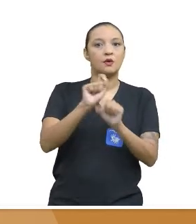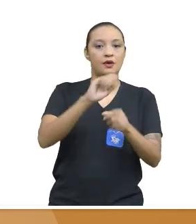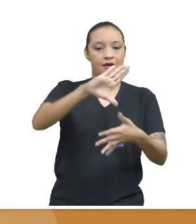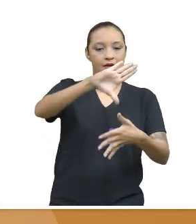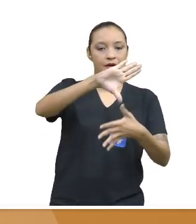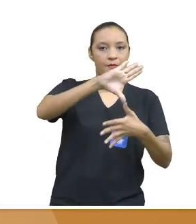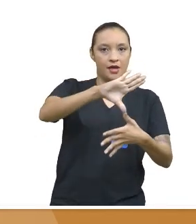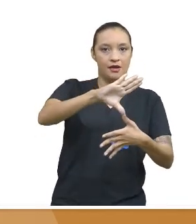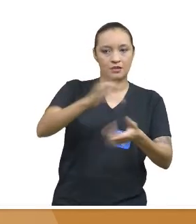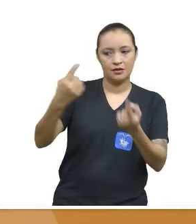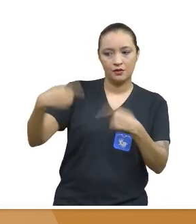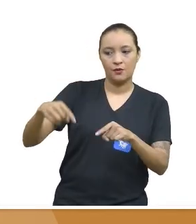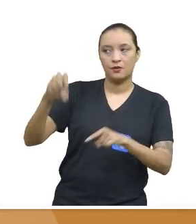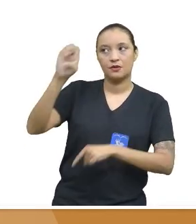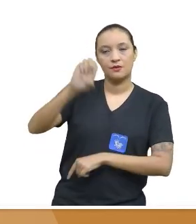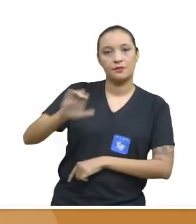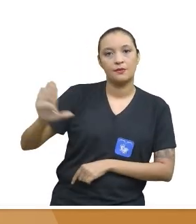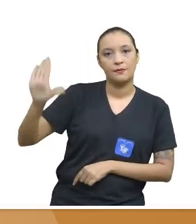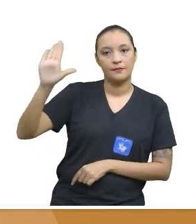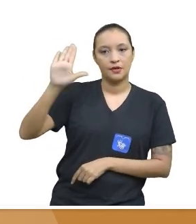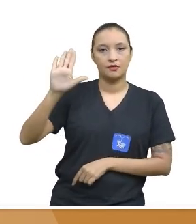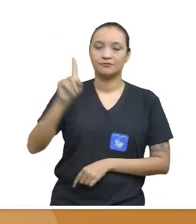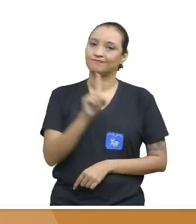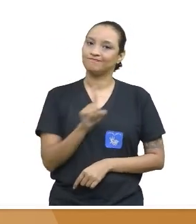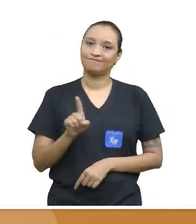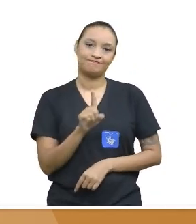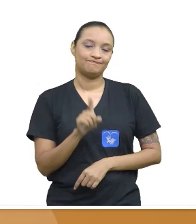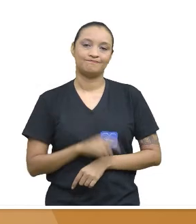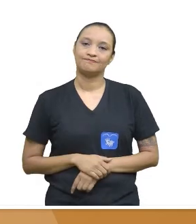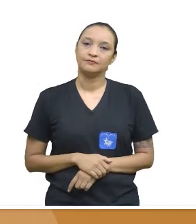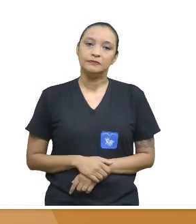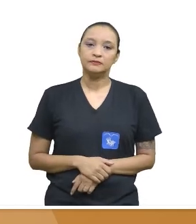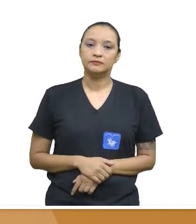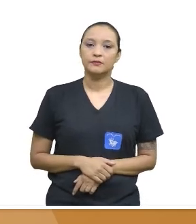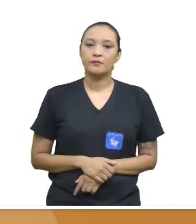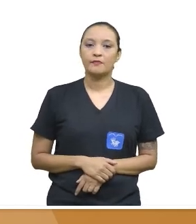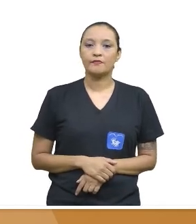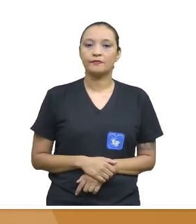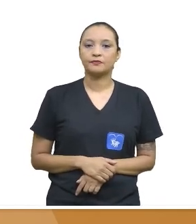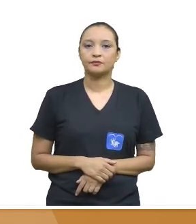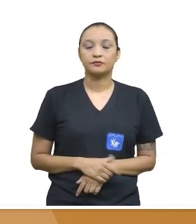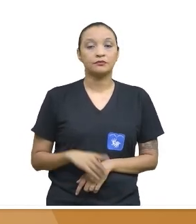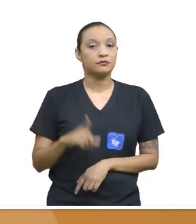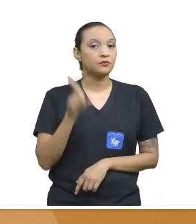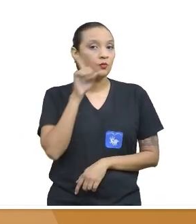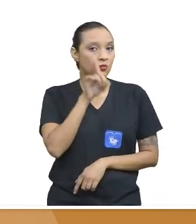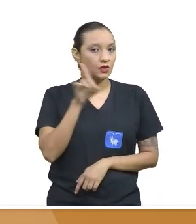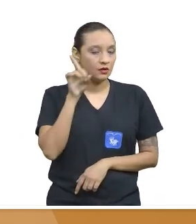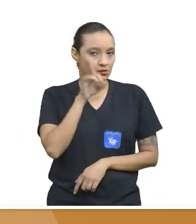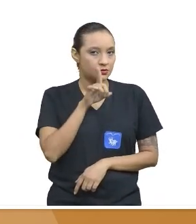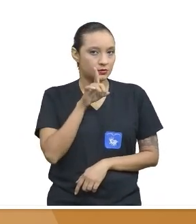ataque europeu. Não é exatamente isso. Nós temos os Estados Unidos